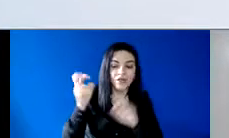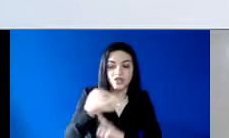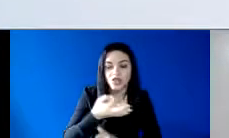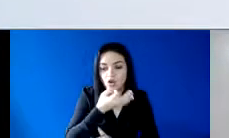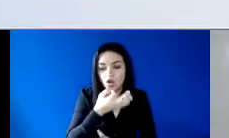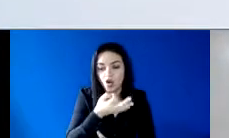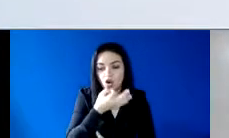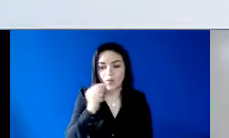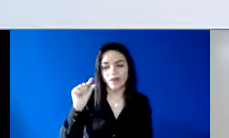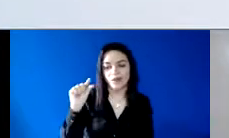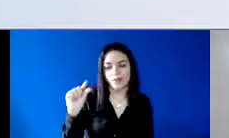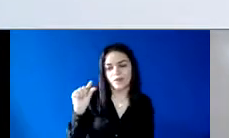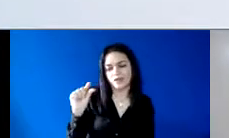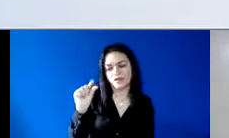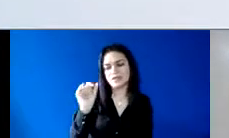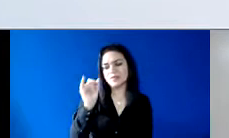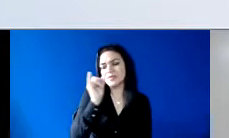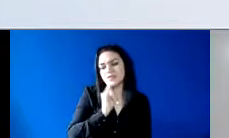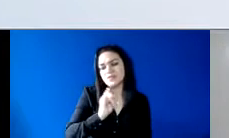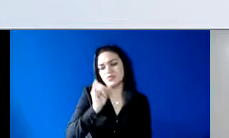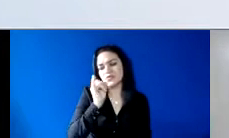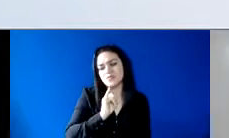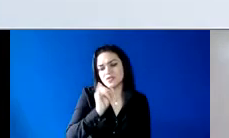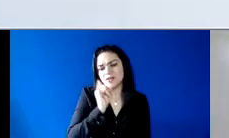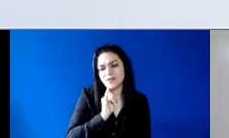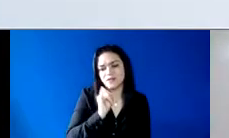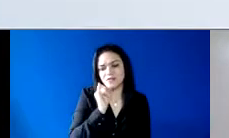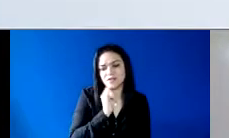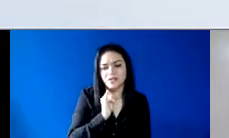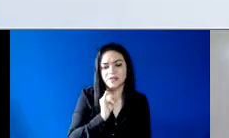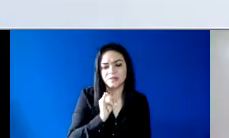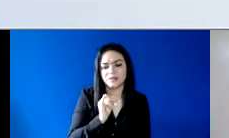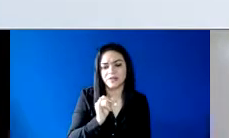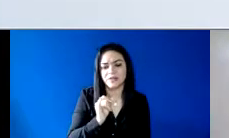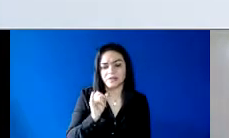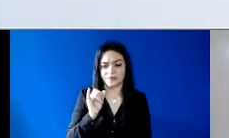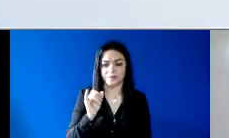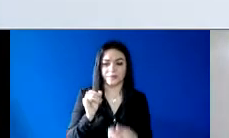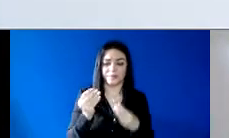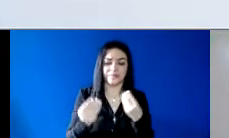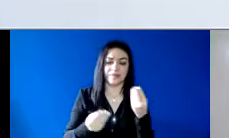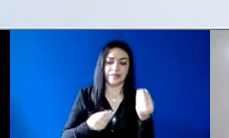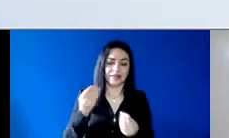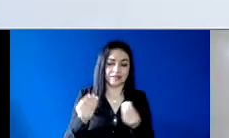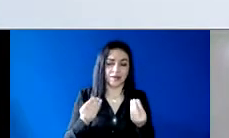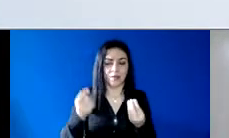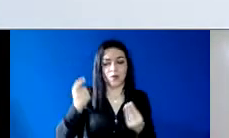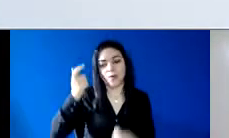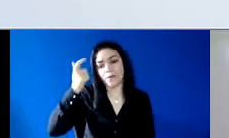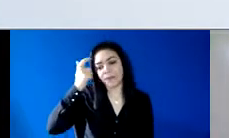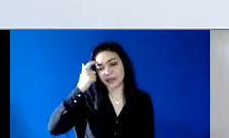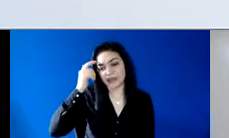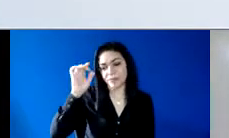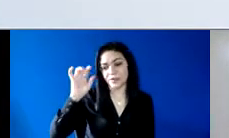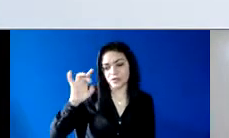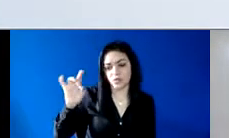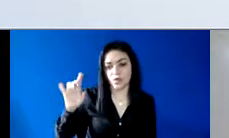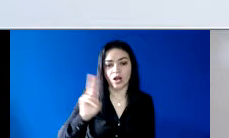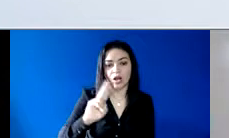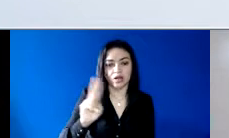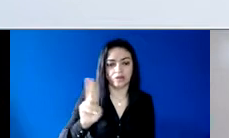né, bem pouquinho mesmo, muito brevemente, o pensamento de cada um deles. Do lado direito aí do nome